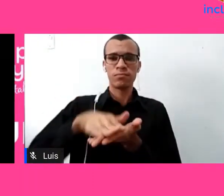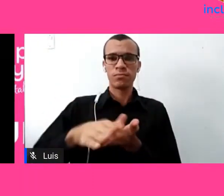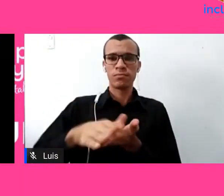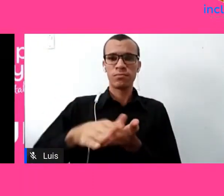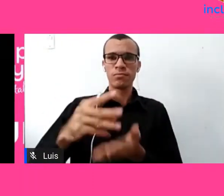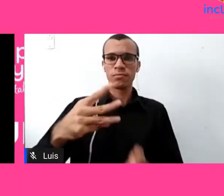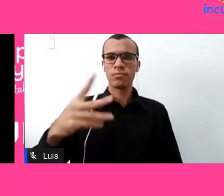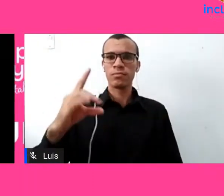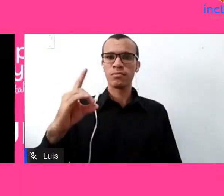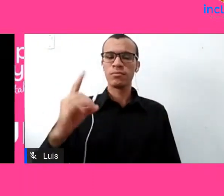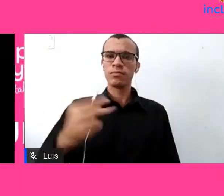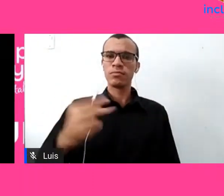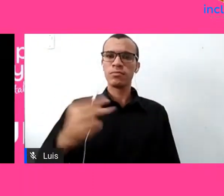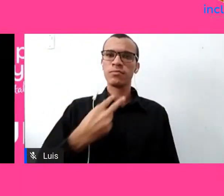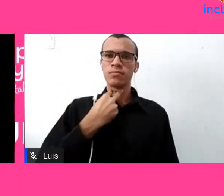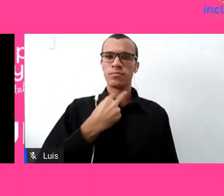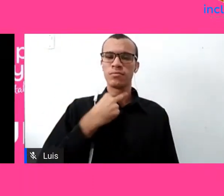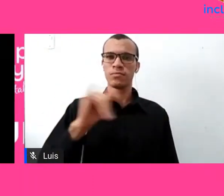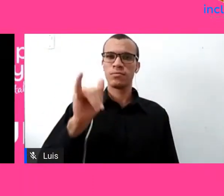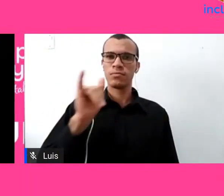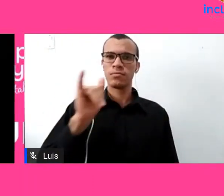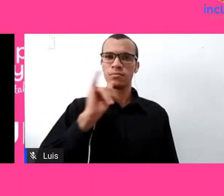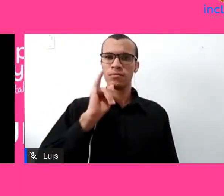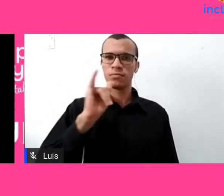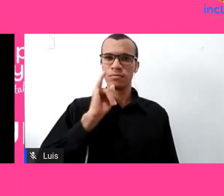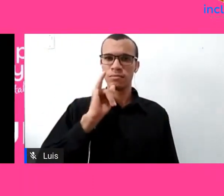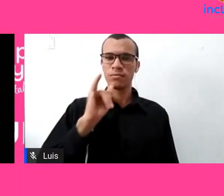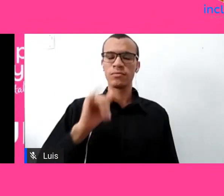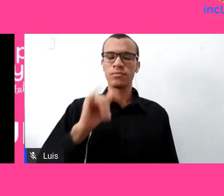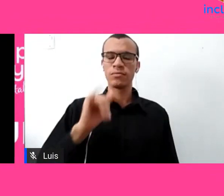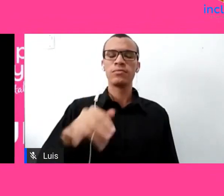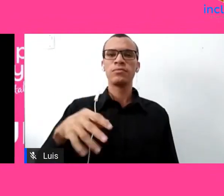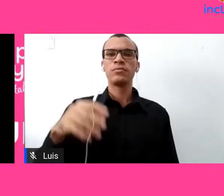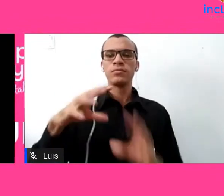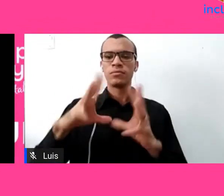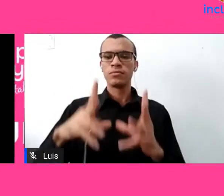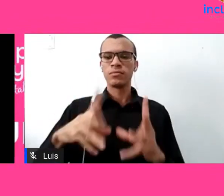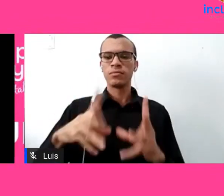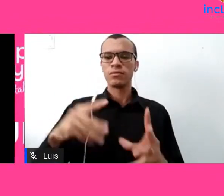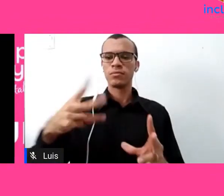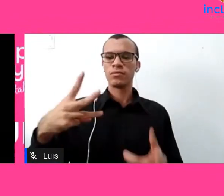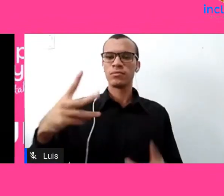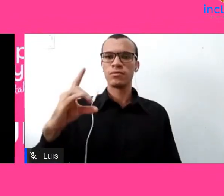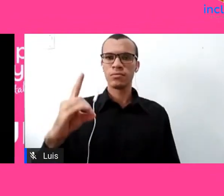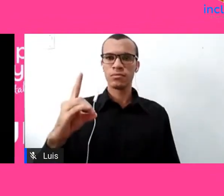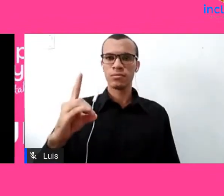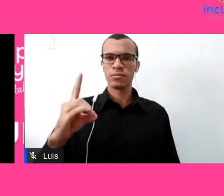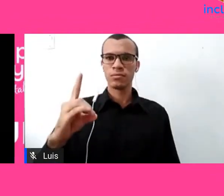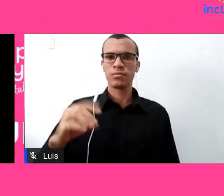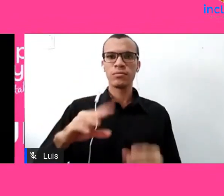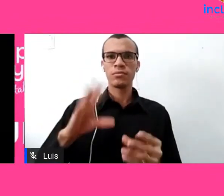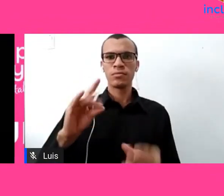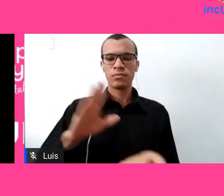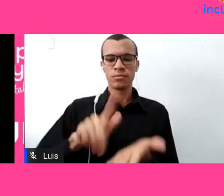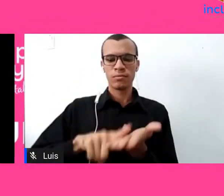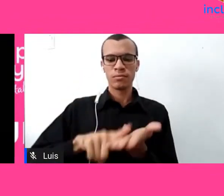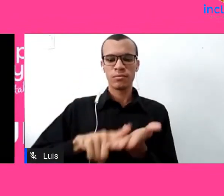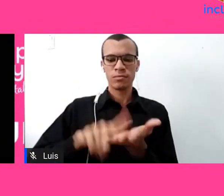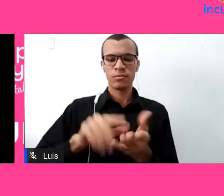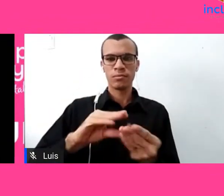vou dar um exemplo para vocês de um objeto 3D feito a partir da dobradura de papel.